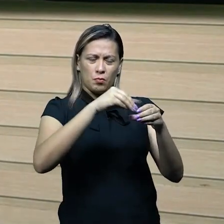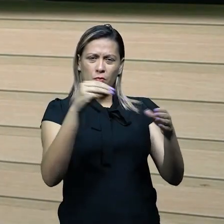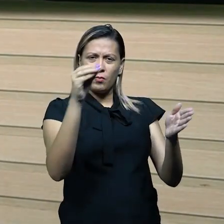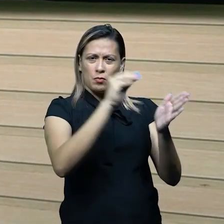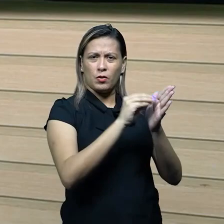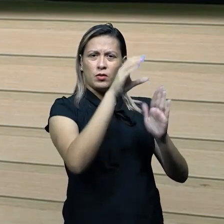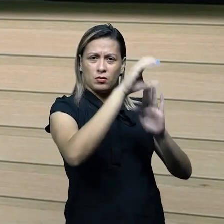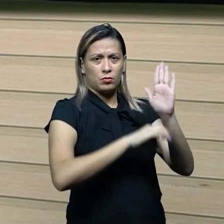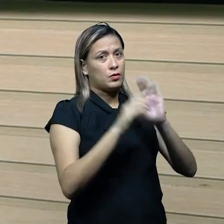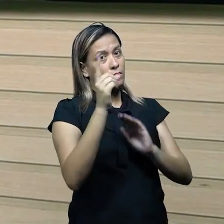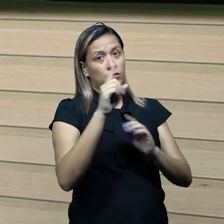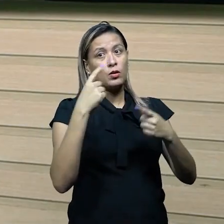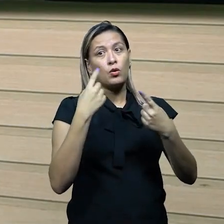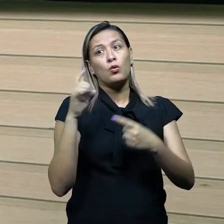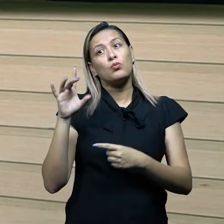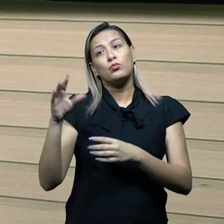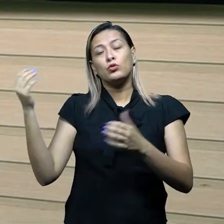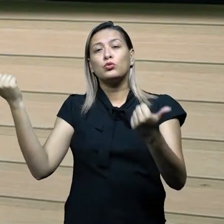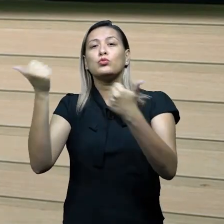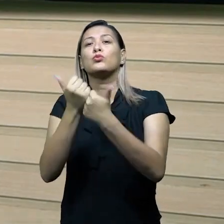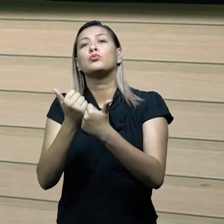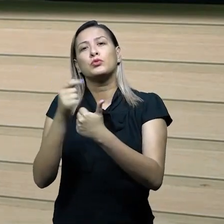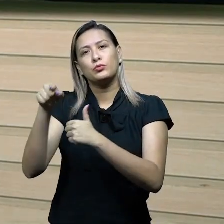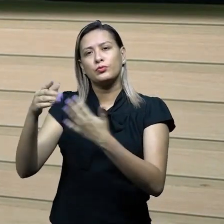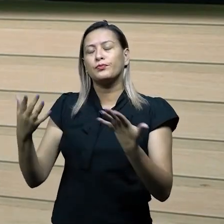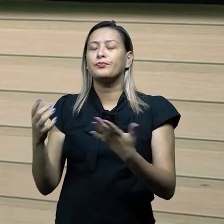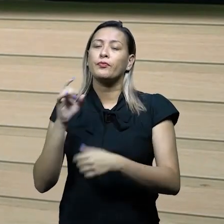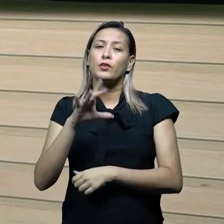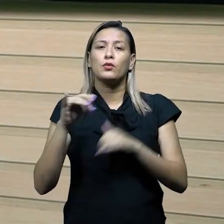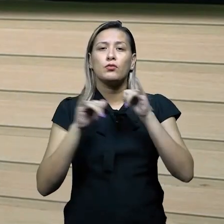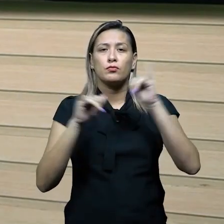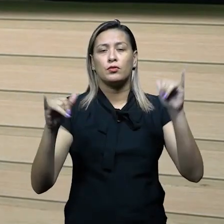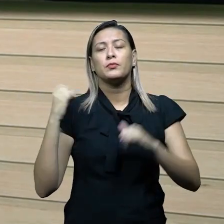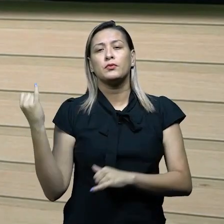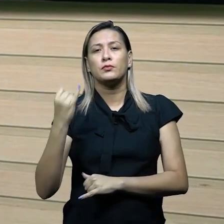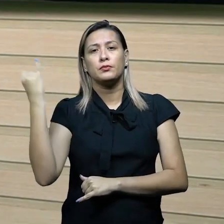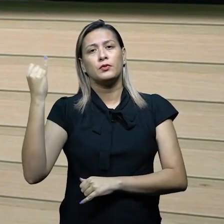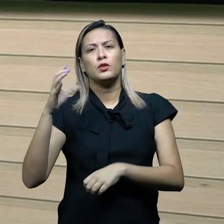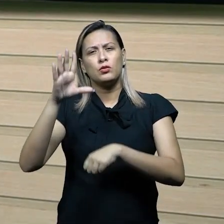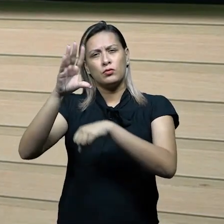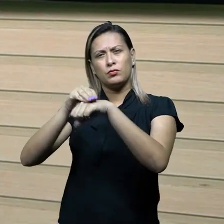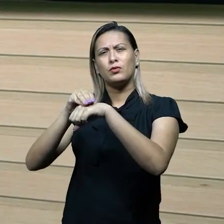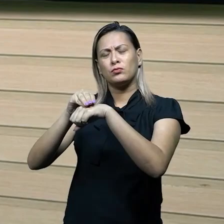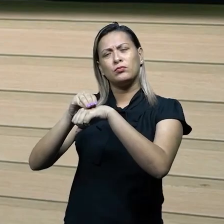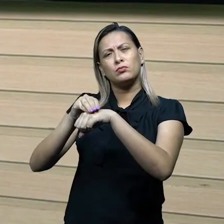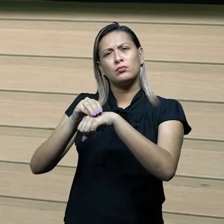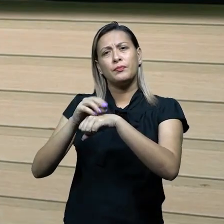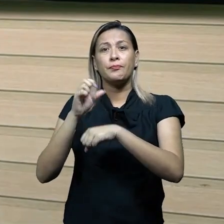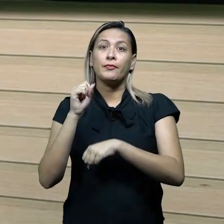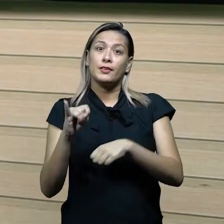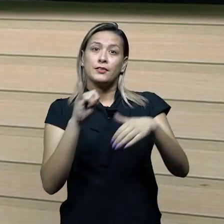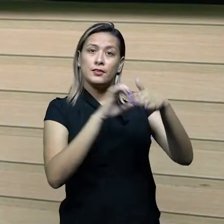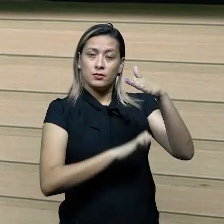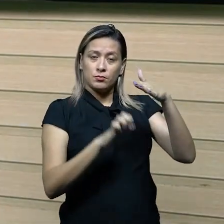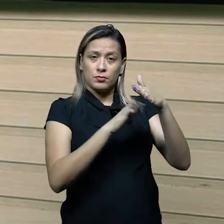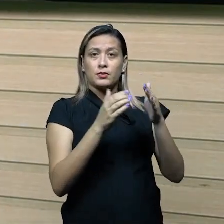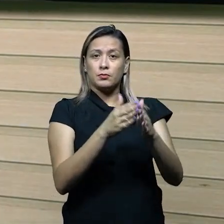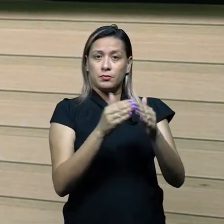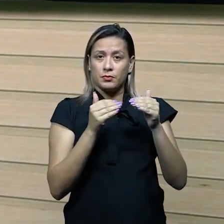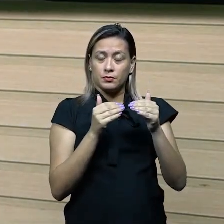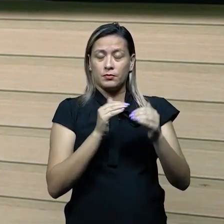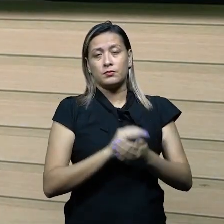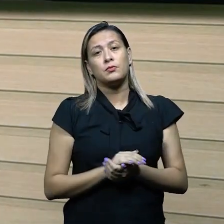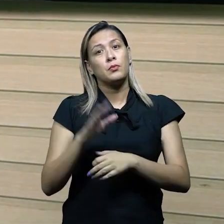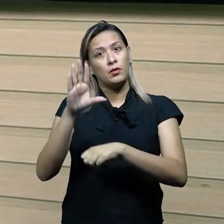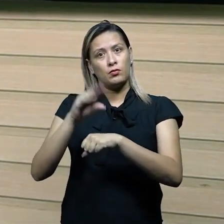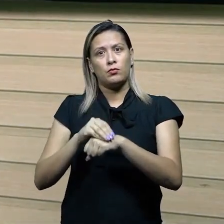tem que ter o discernimento de só colocar no seu currículo as informações pertinentes, o que de fato é importante. Questão de foto. Uma vez